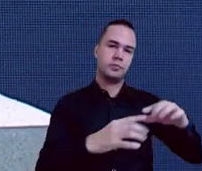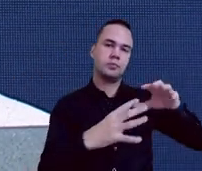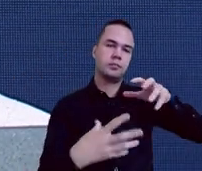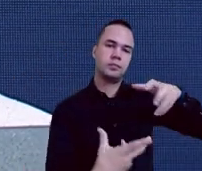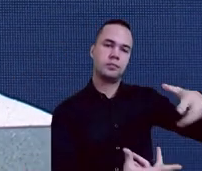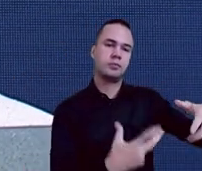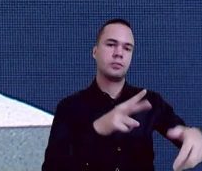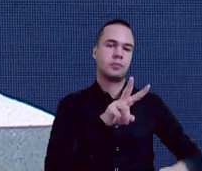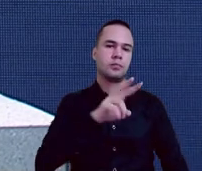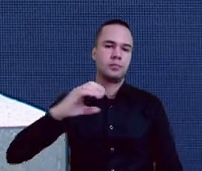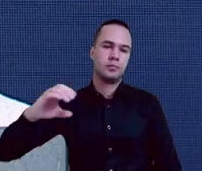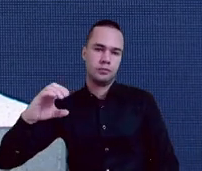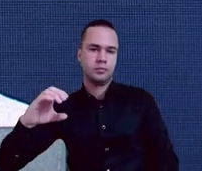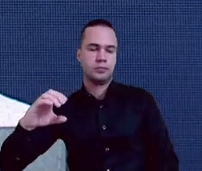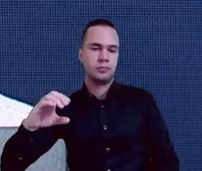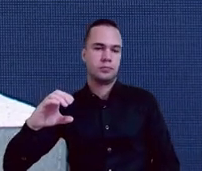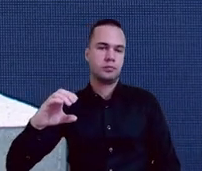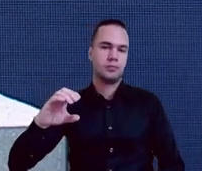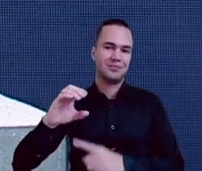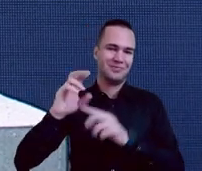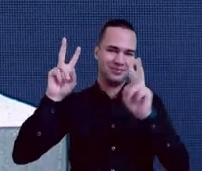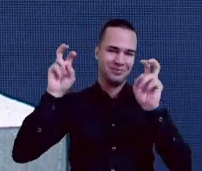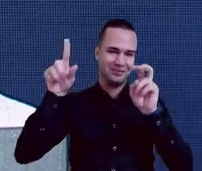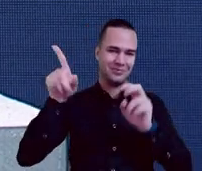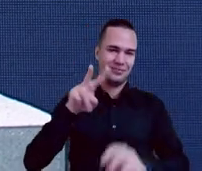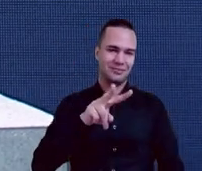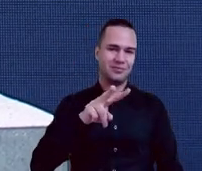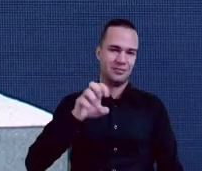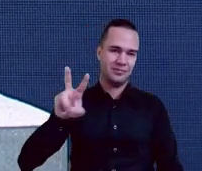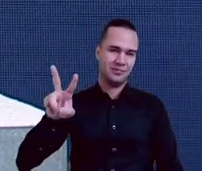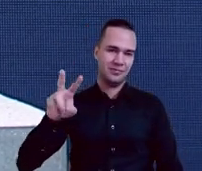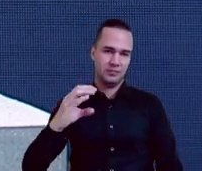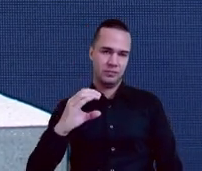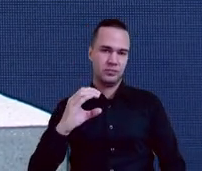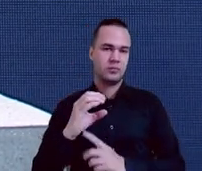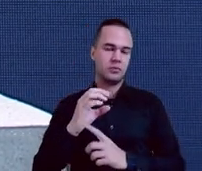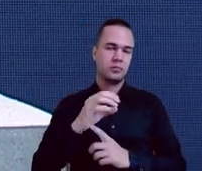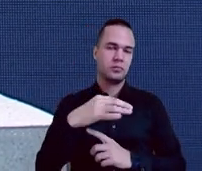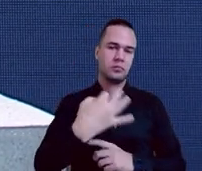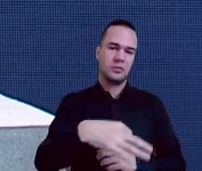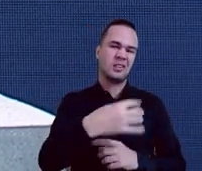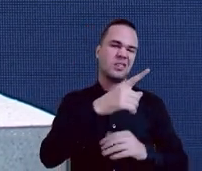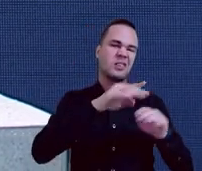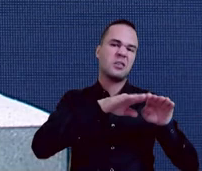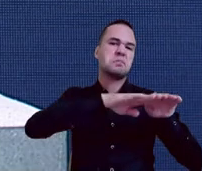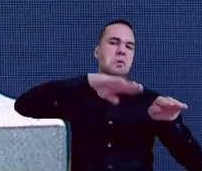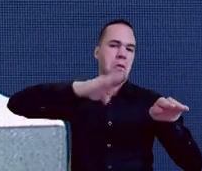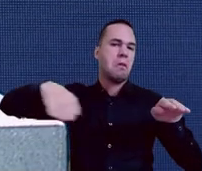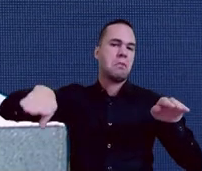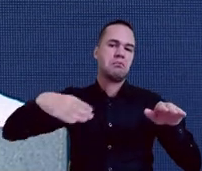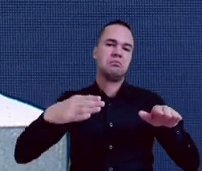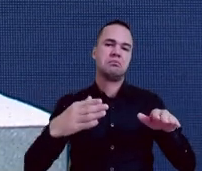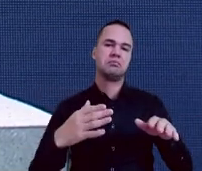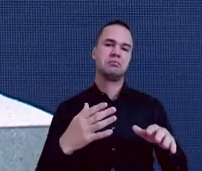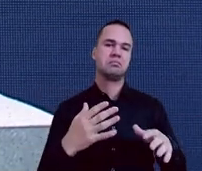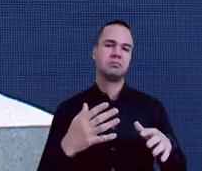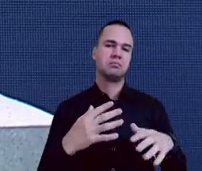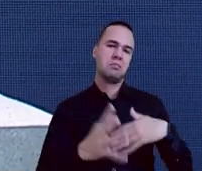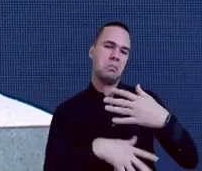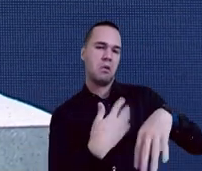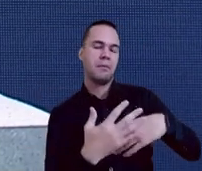ele ficou meio talvez desalinhado porque é um pouco desse dessa escadinha